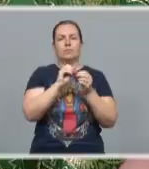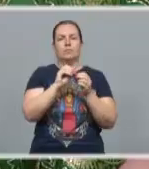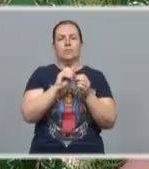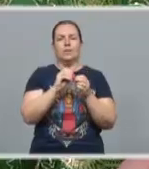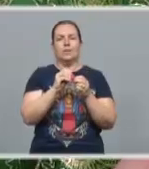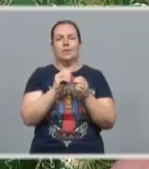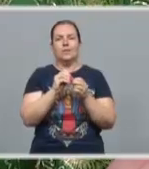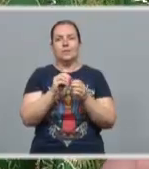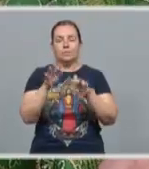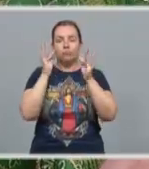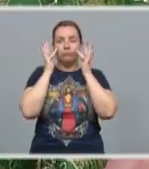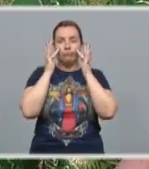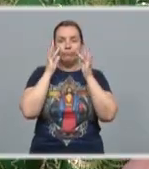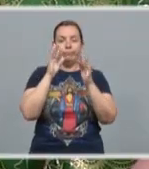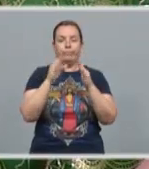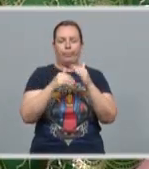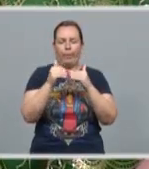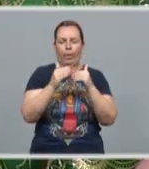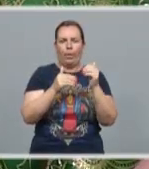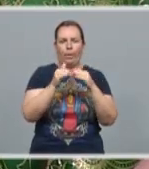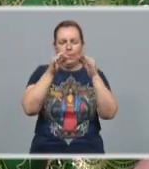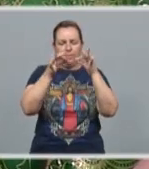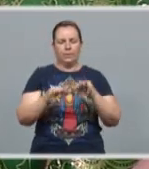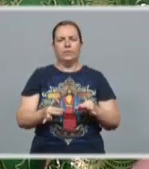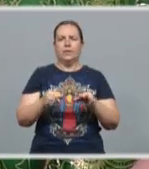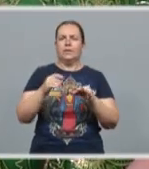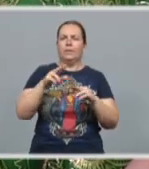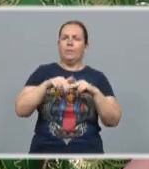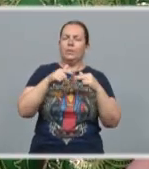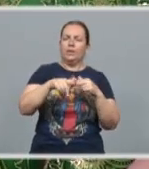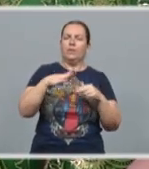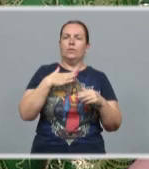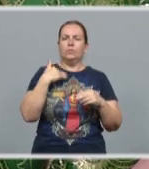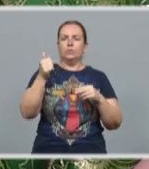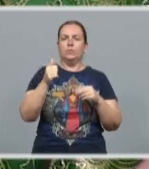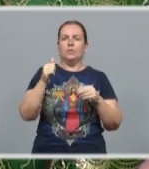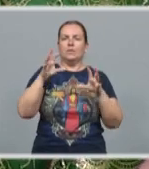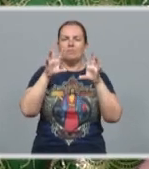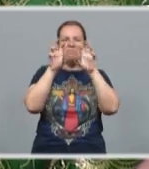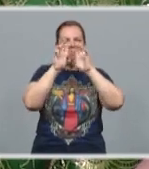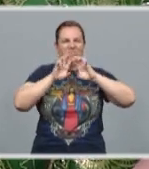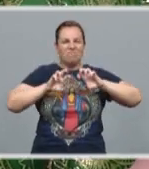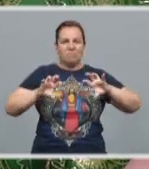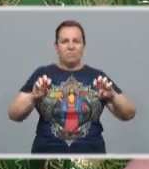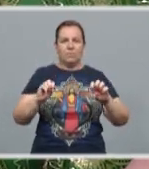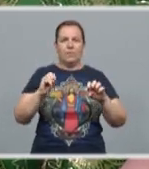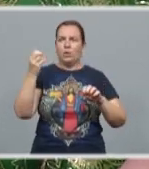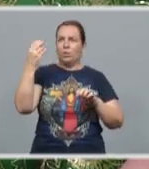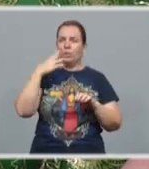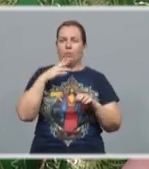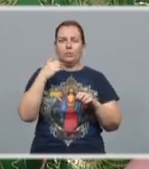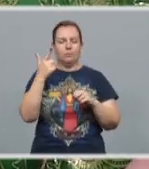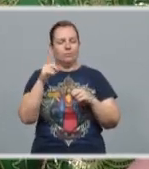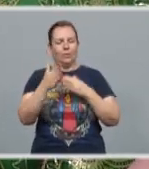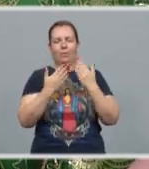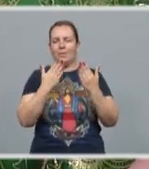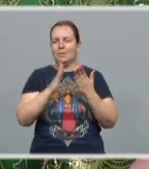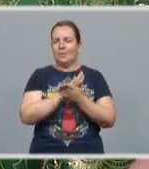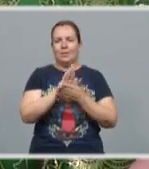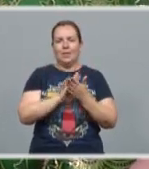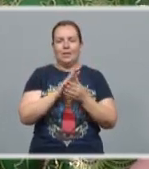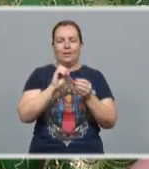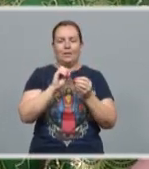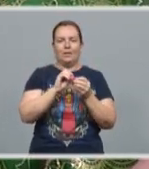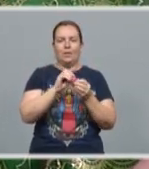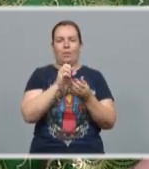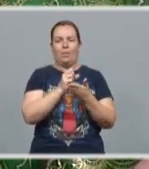admirável. Por Ele, vós nos chamastes das trevas, à vossa luz incomparável, fazendo-nos passar do pecado e da